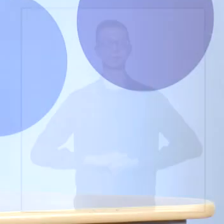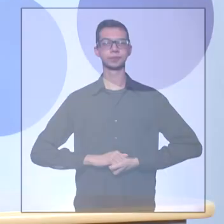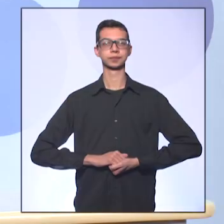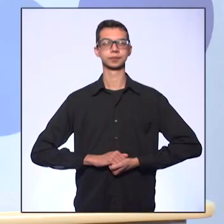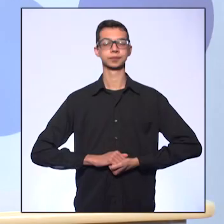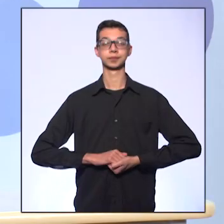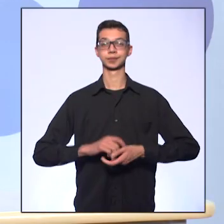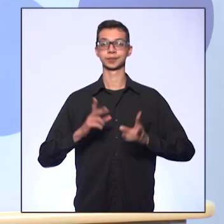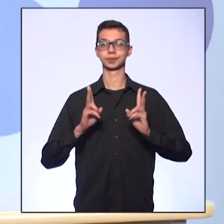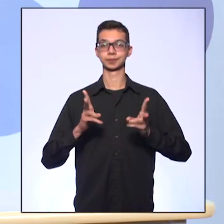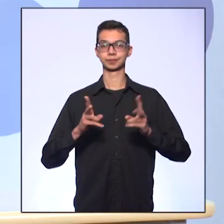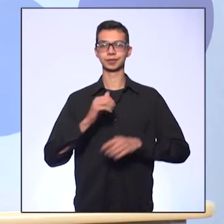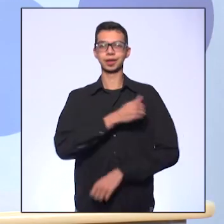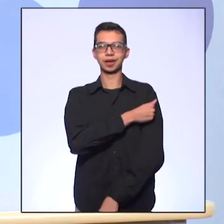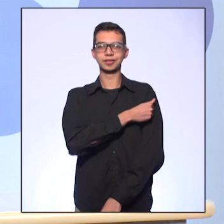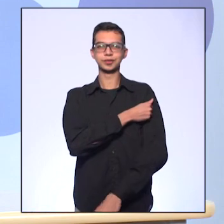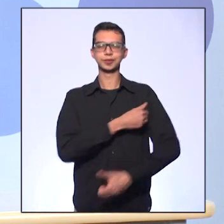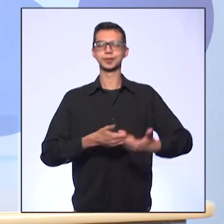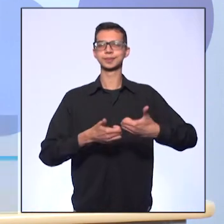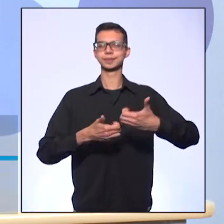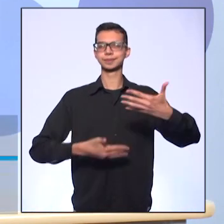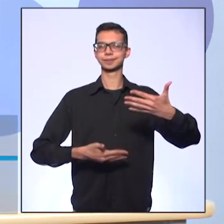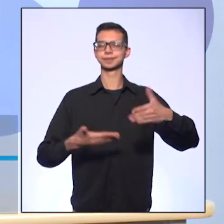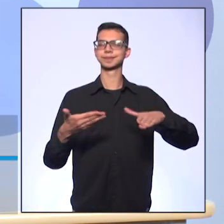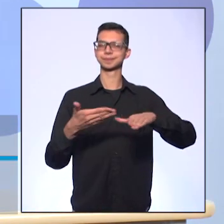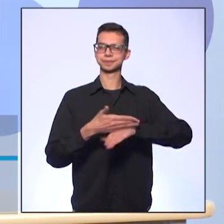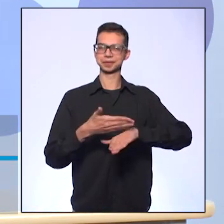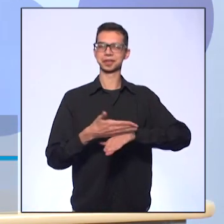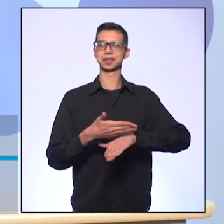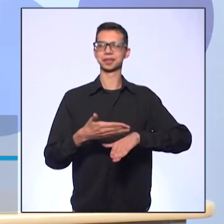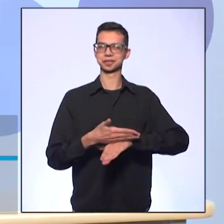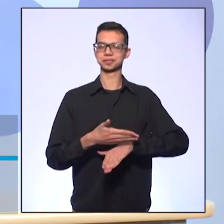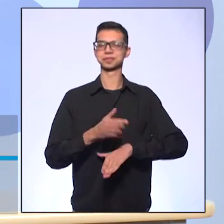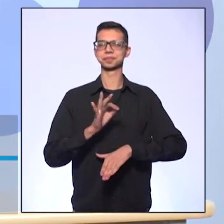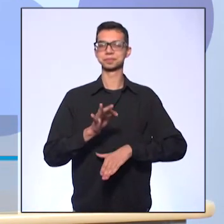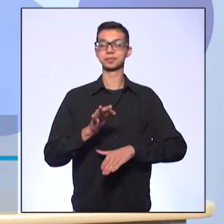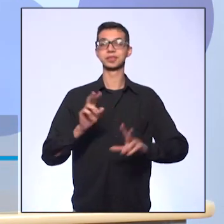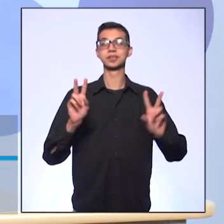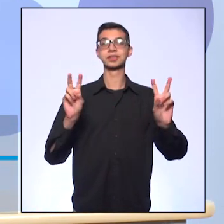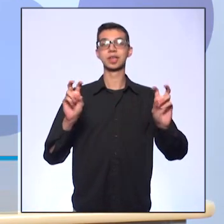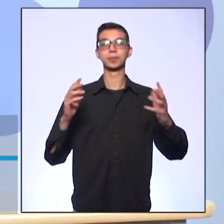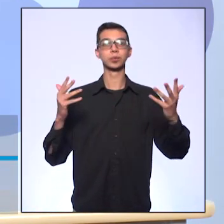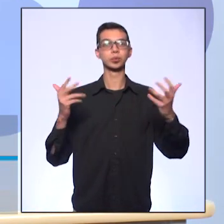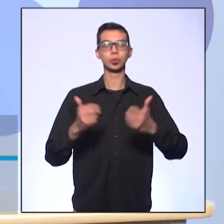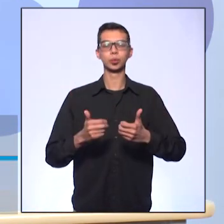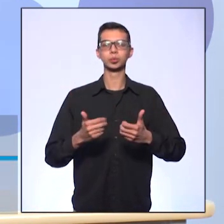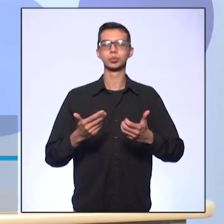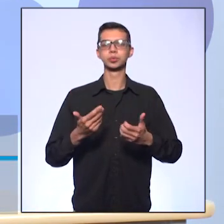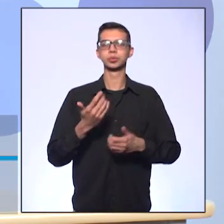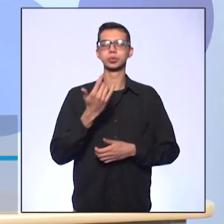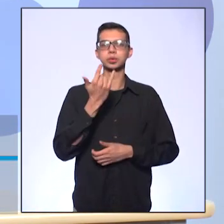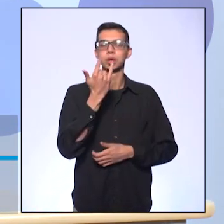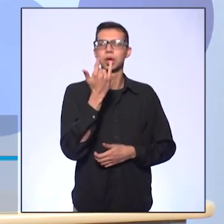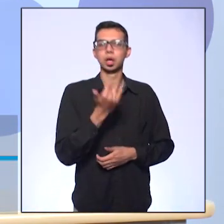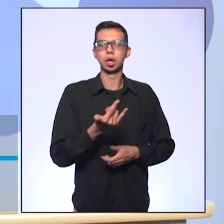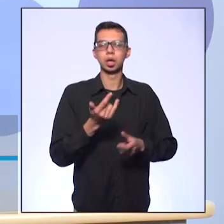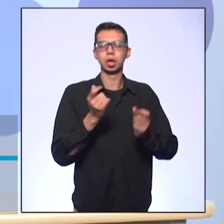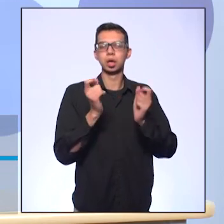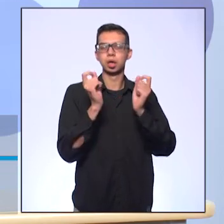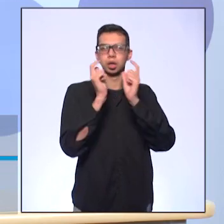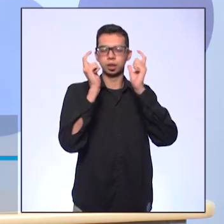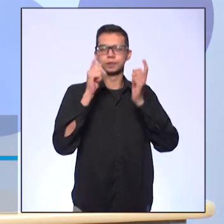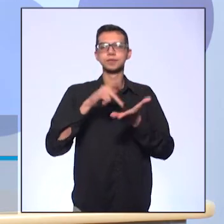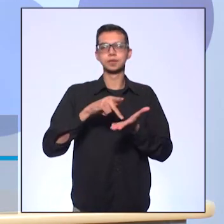Vamos lá, os alunos estão participando bastante. Esse tema chamou a atenção porque é a realidade, infelizmente, né? É uma